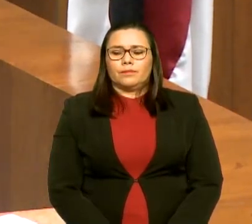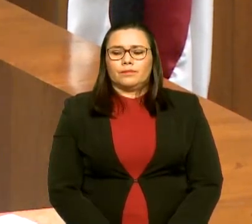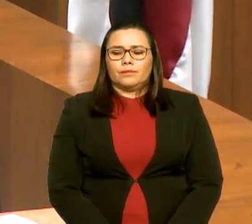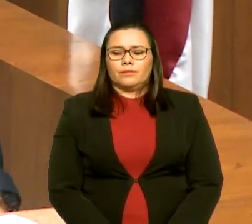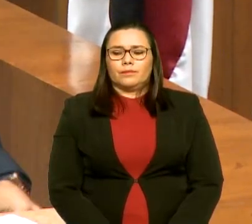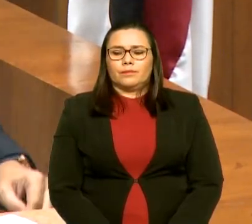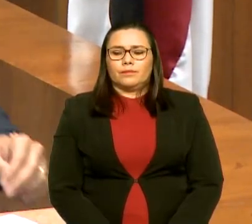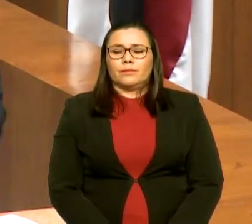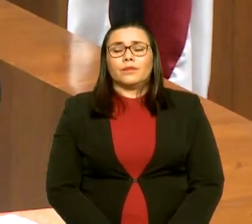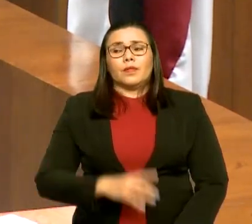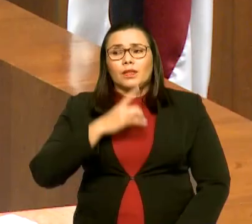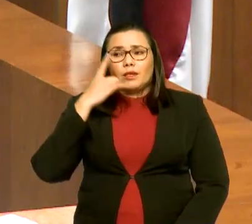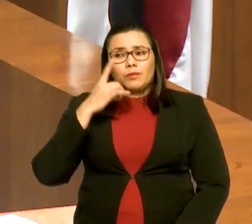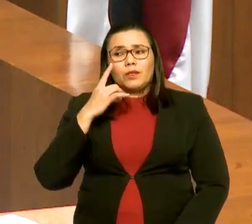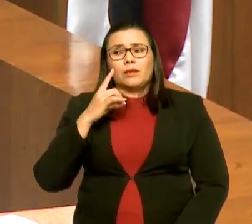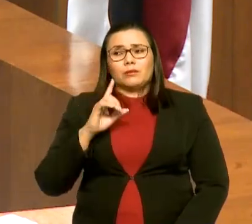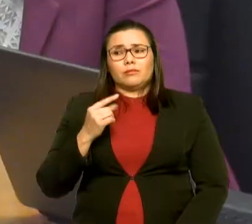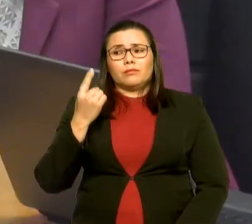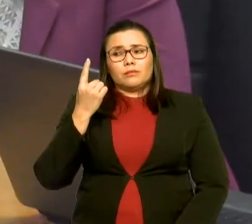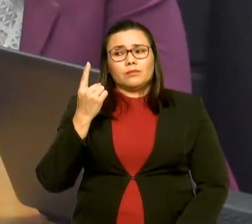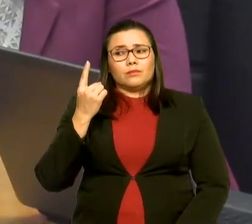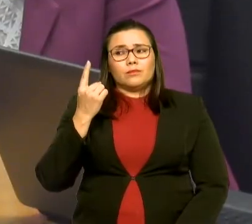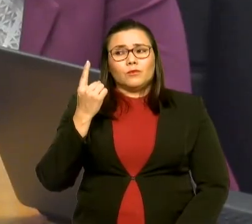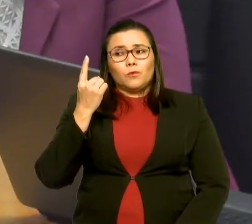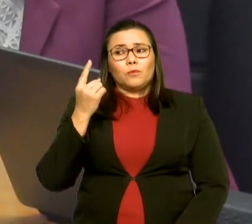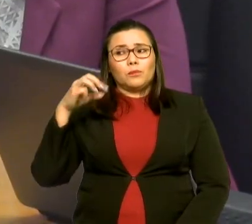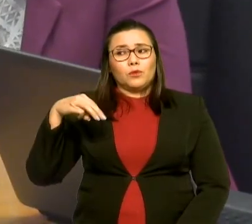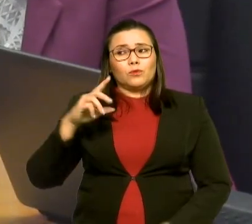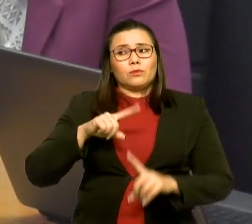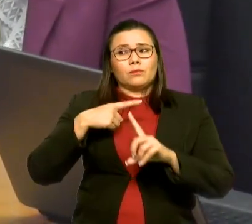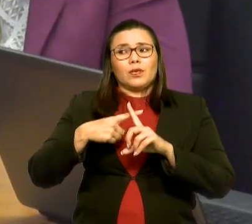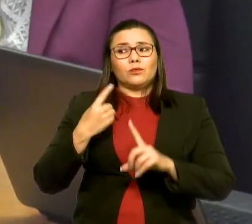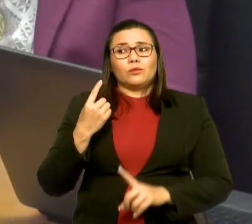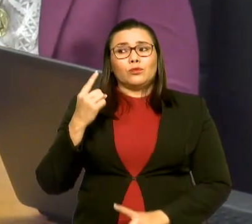Conclua, deputado. Só um minuto.